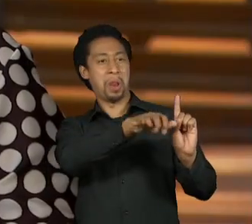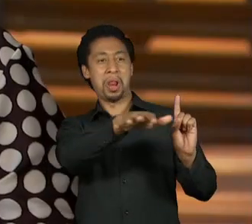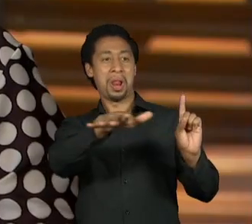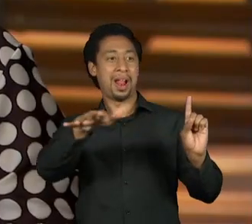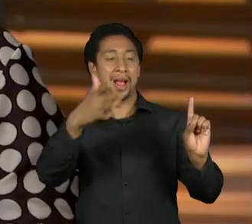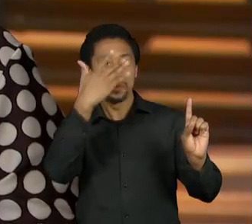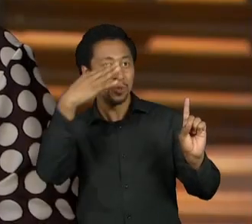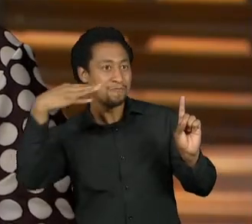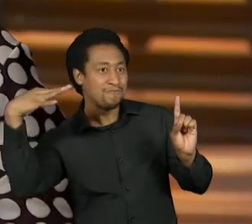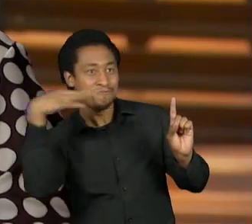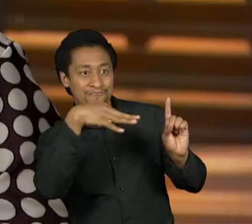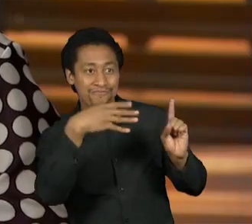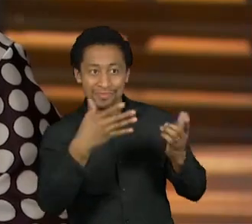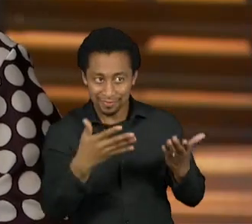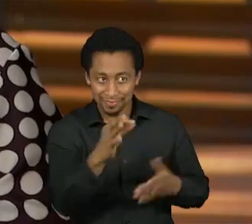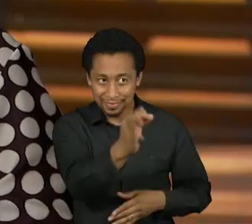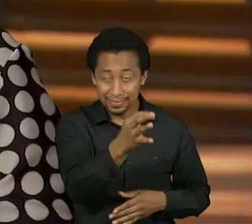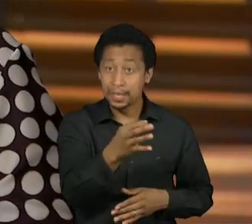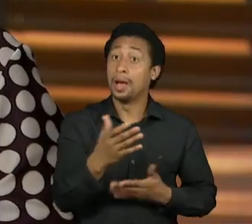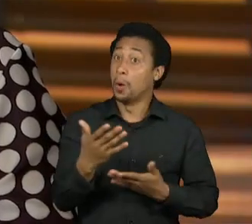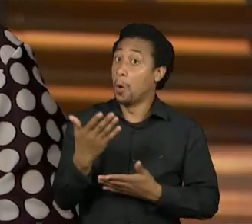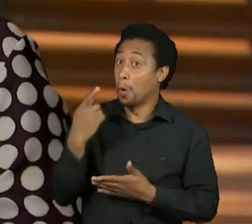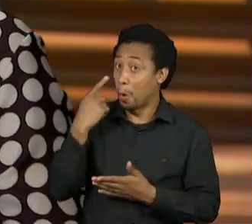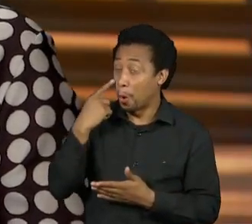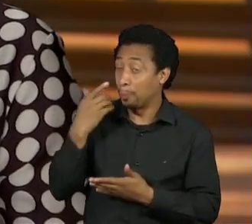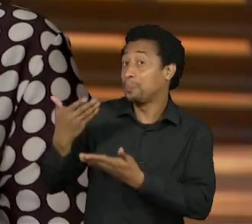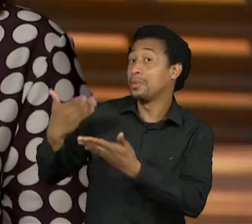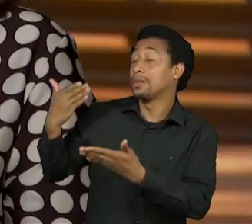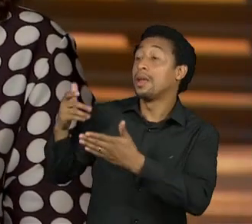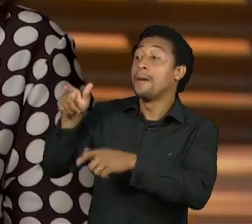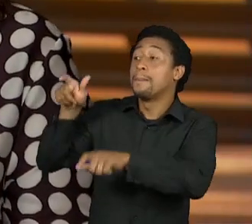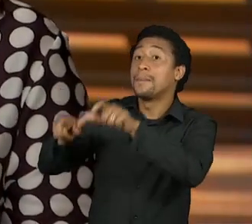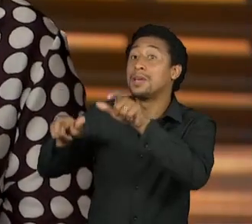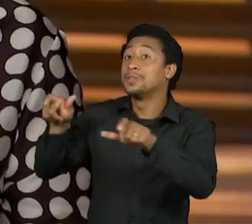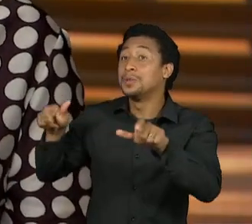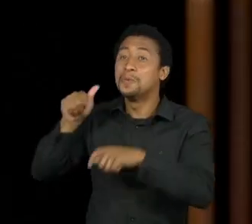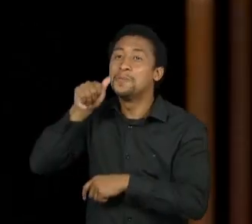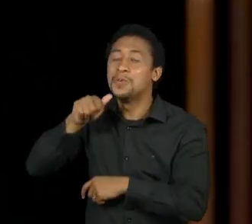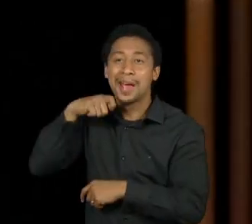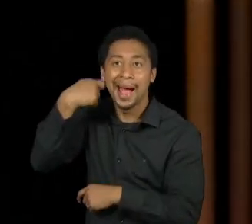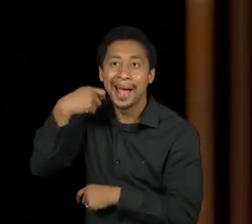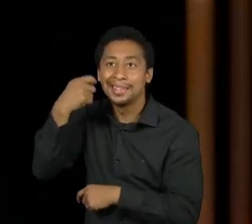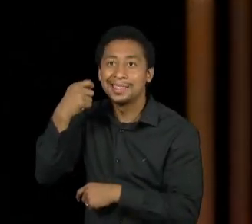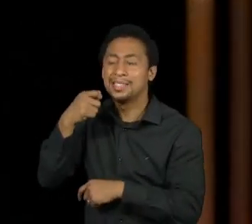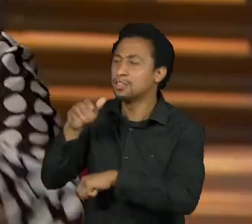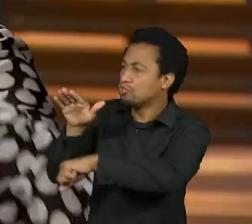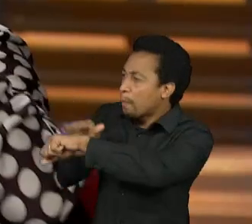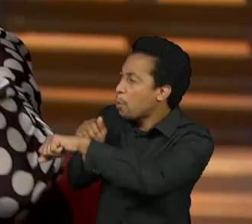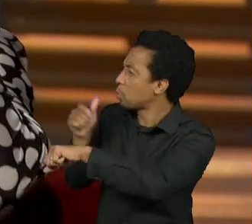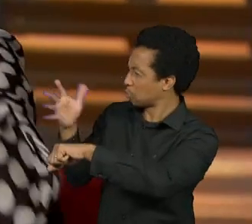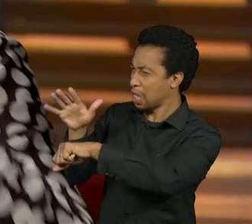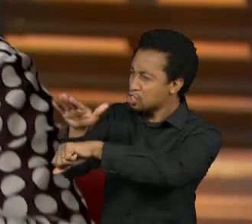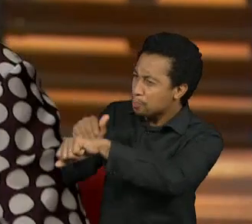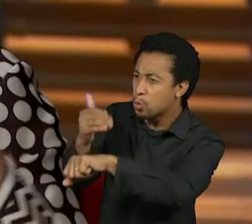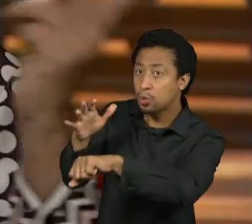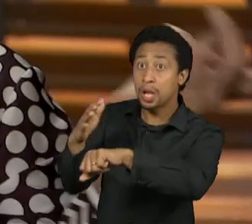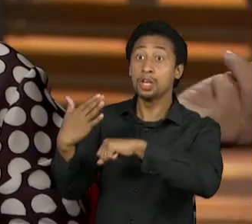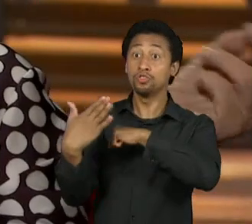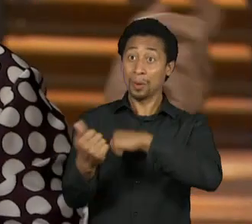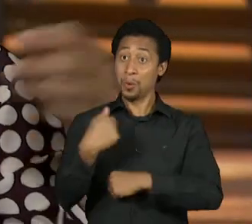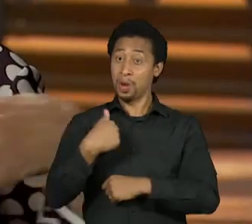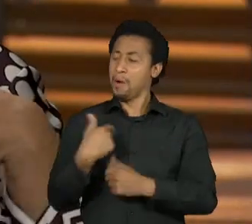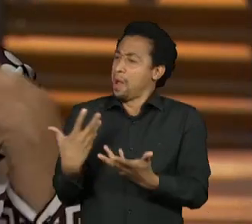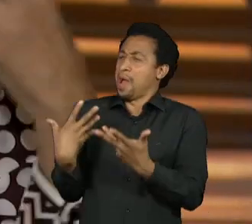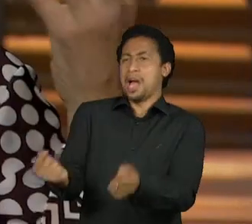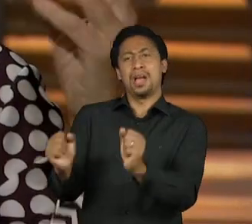tal ter várias atrizes também foram convidadas e não quiseram é você tem olho né mulher a fulana não